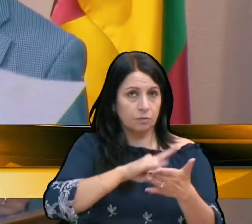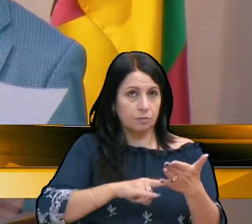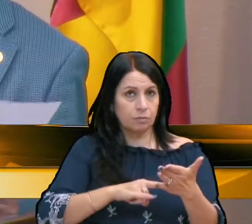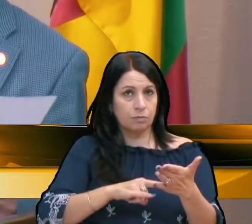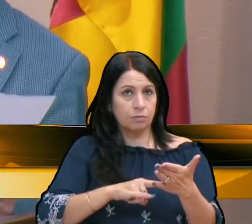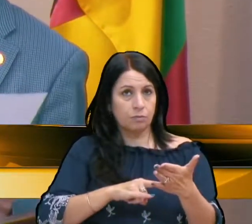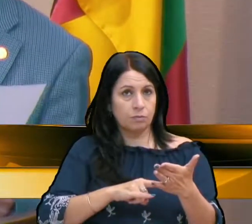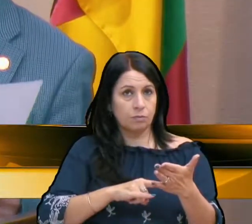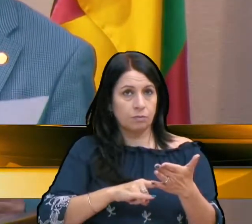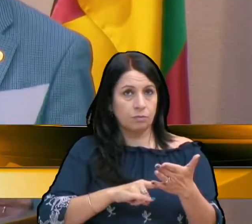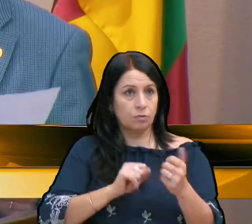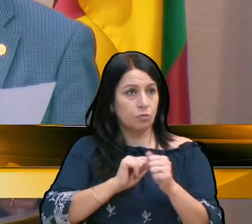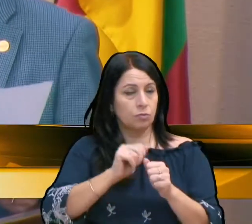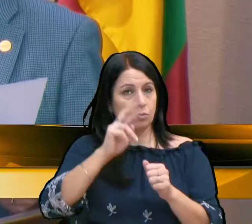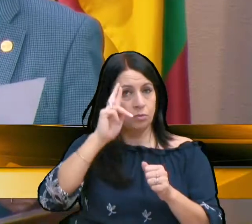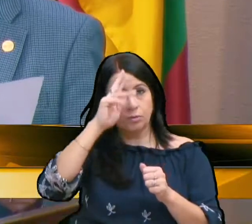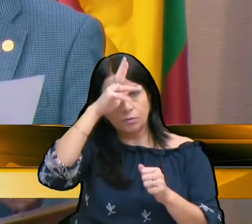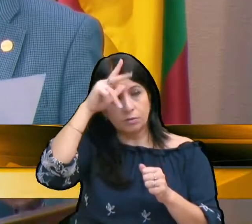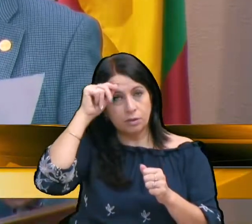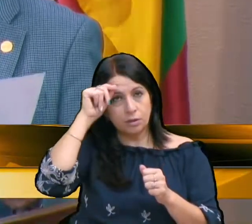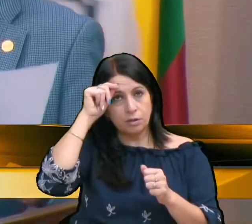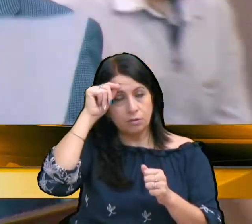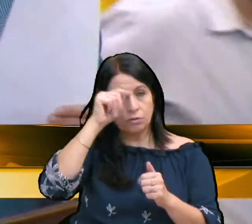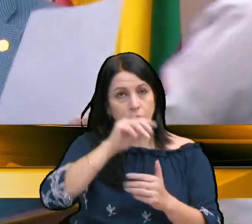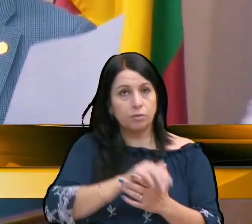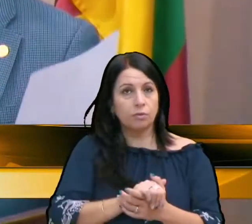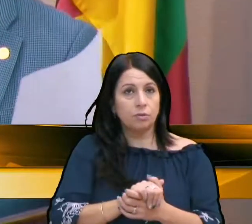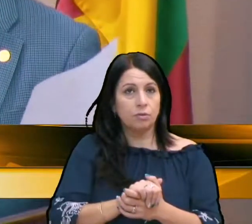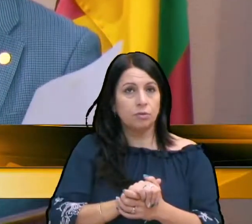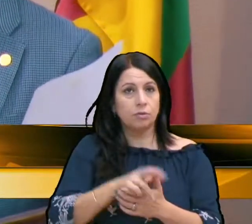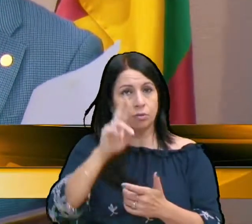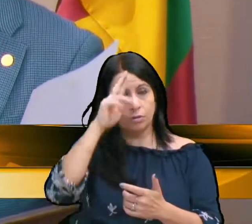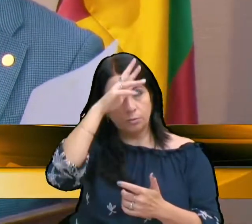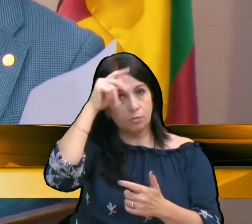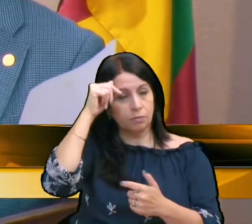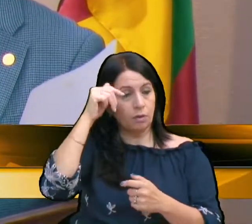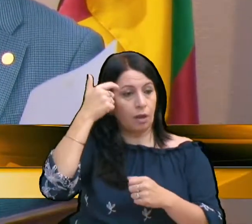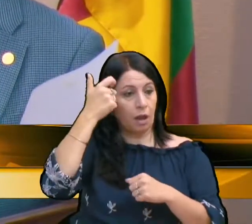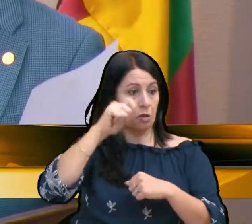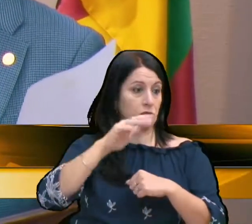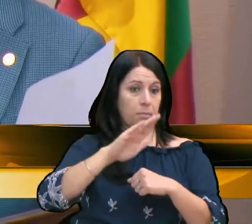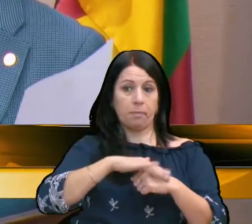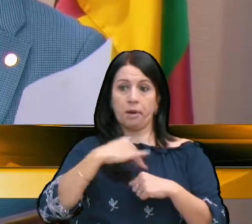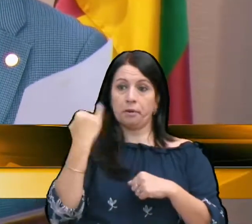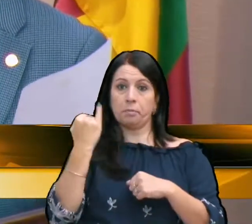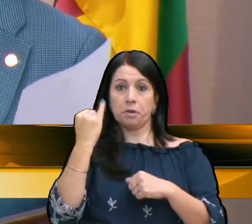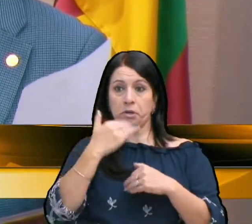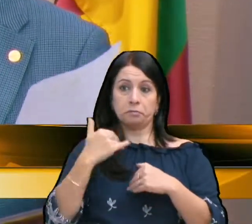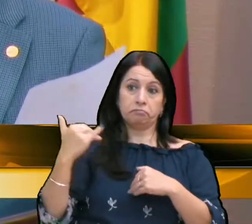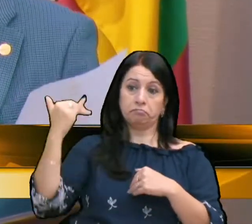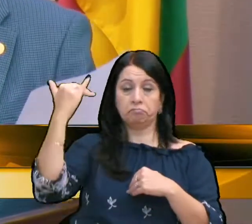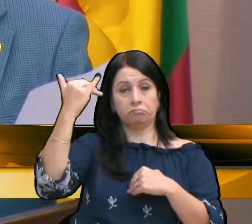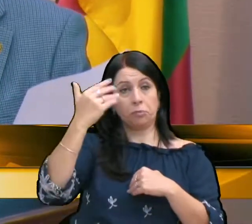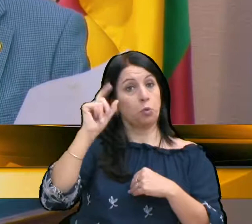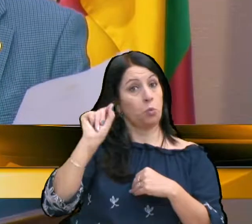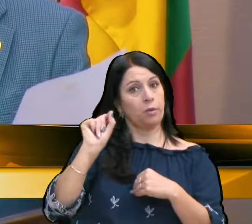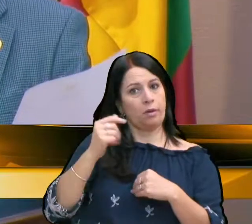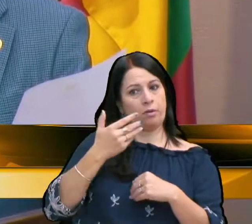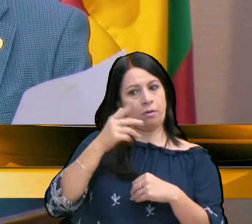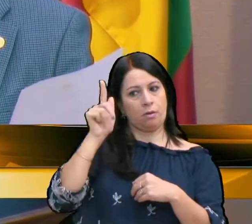com o prefeito. Afinal, talvez o prefeito se ache mais importante que o próprio governador do estado do Rio Grande do